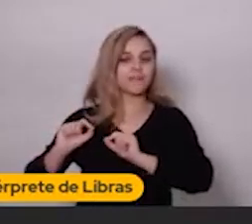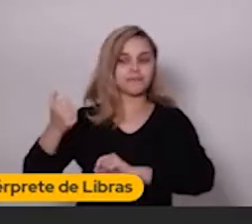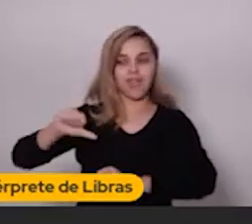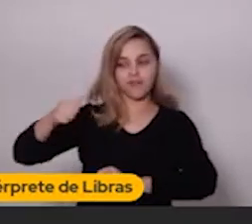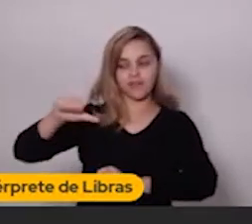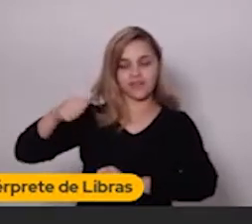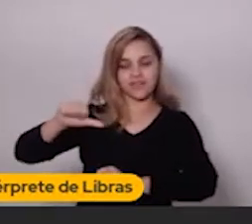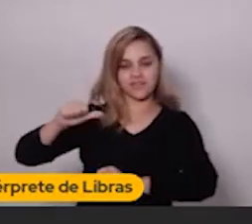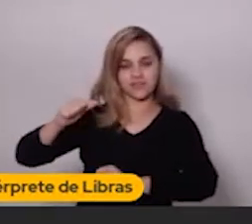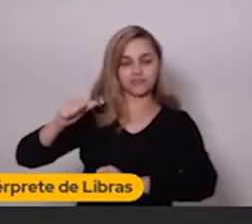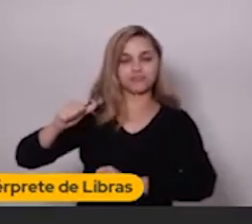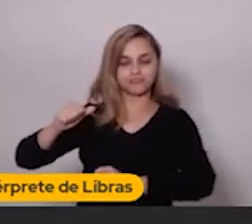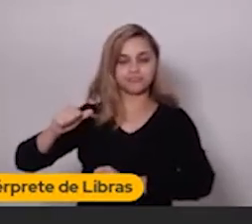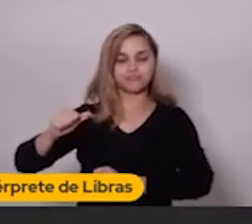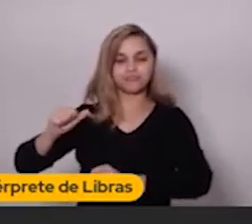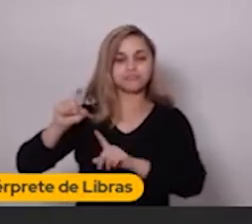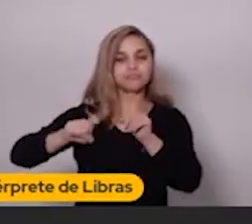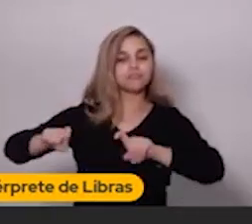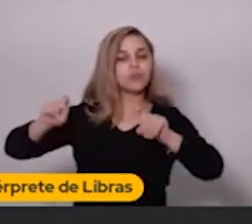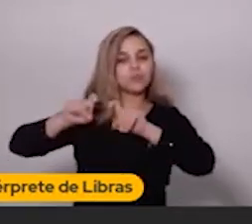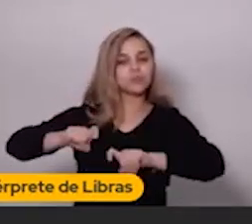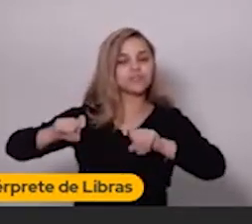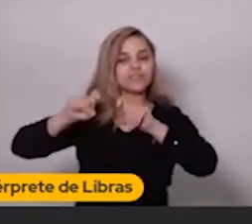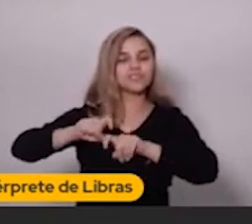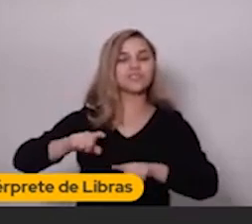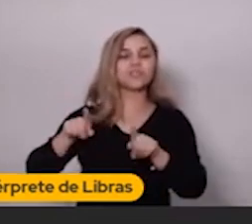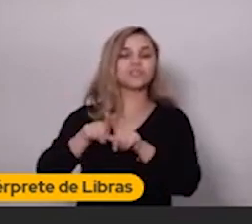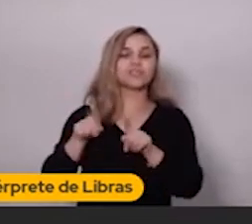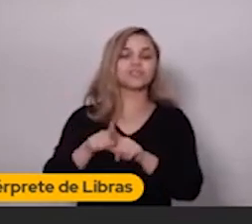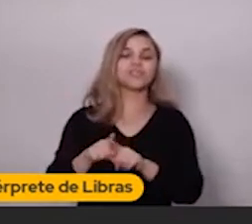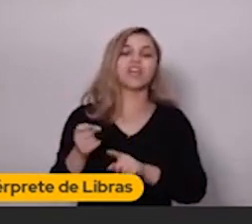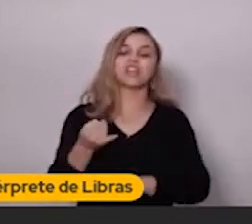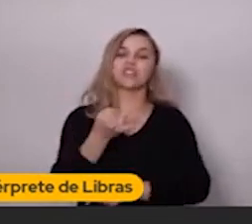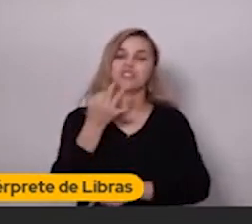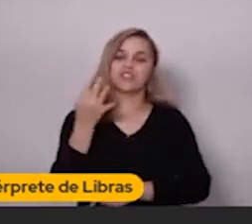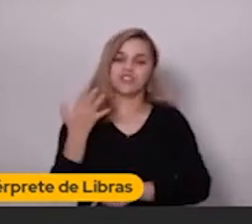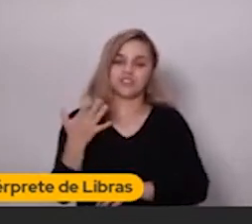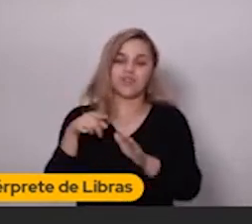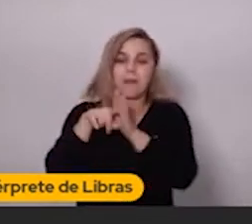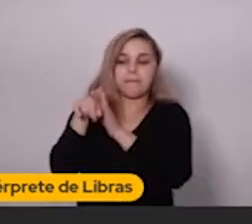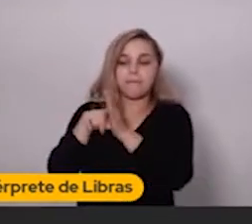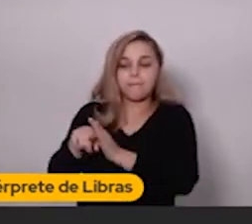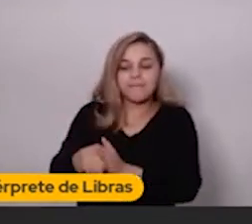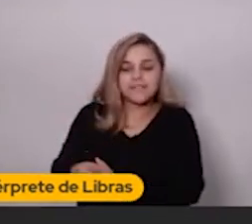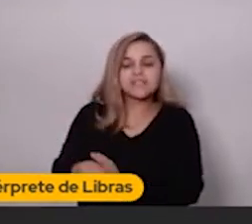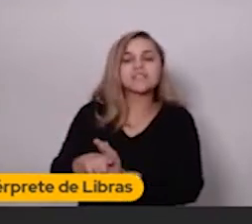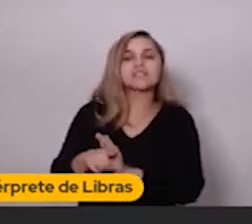máquina, que a gente fala, né? A gente tem também vários algoritmos, né, que nem eu comentei, que checam os vídeos,